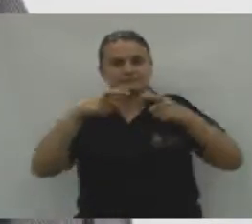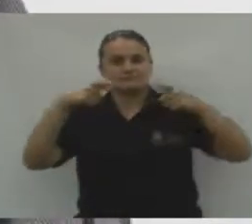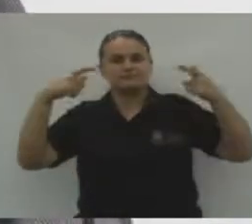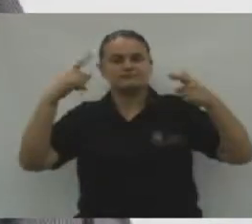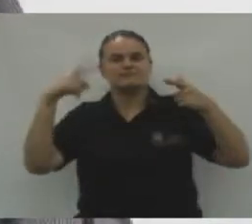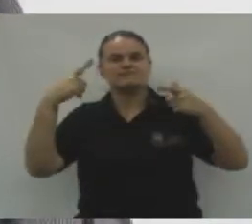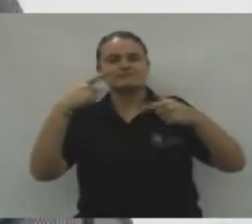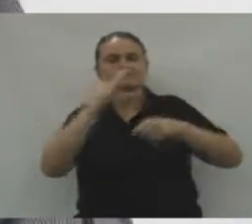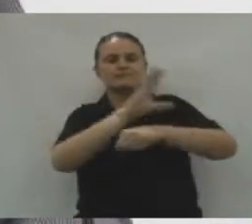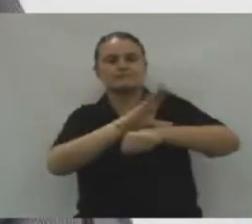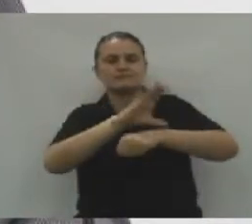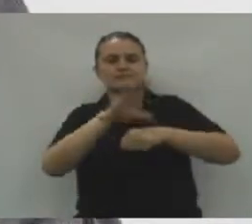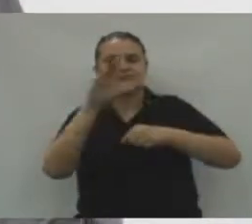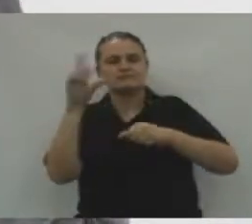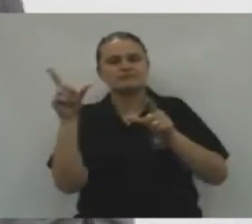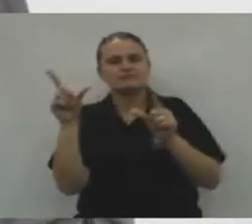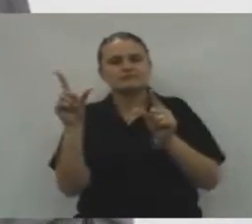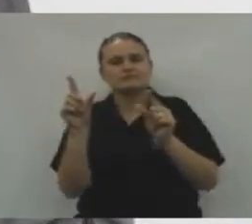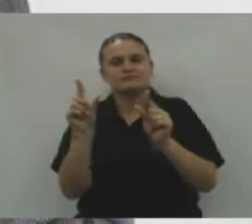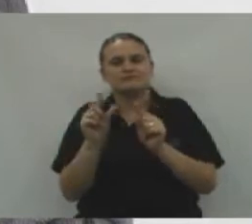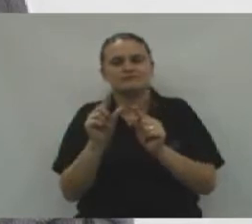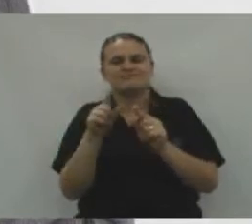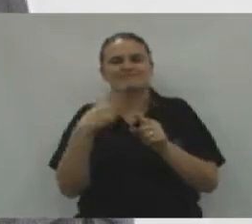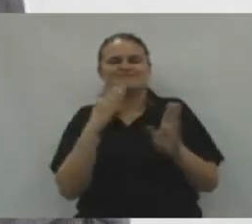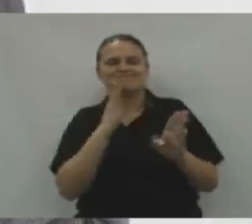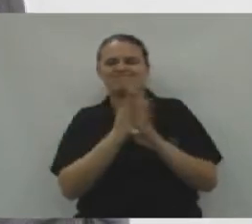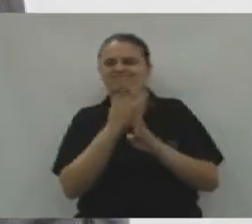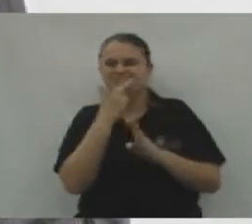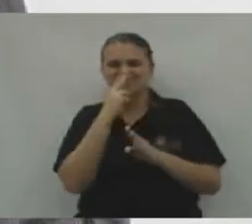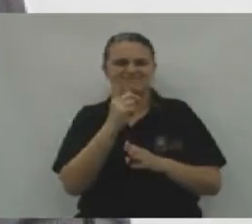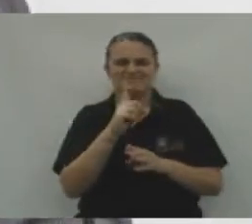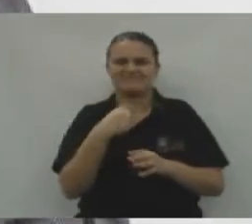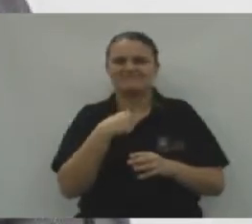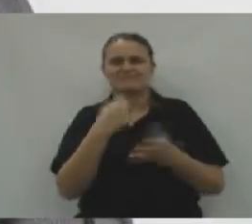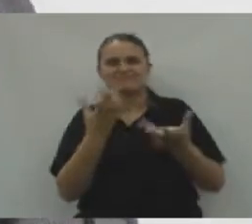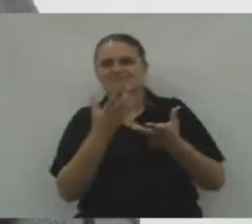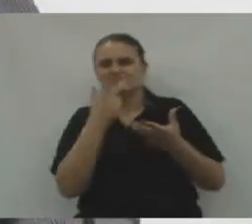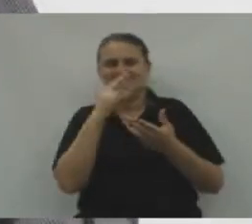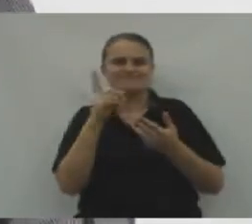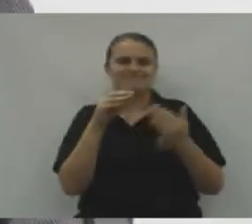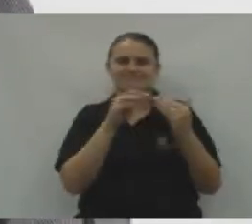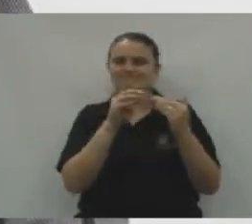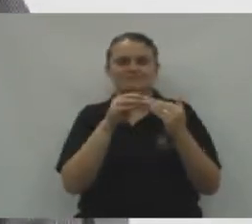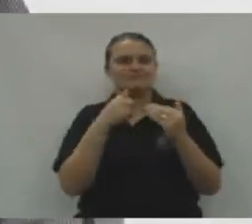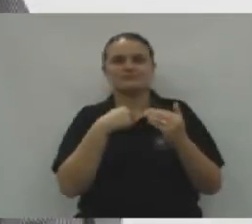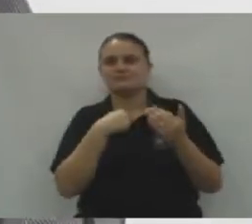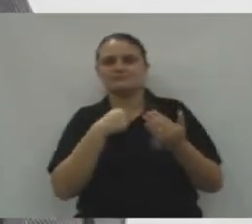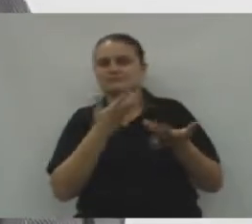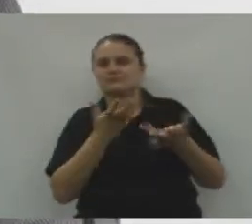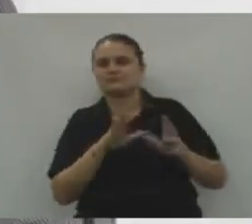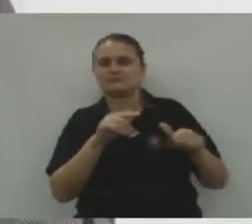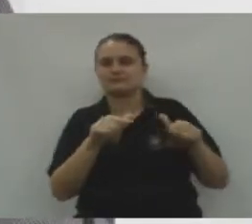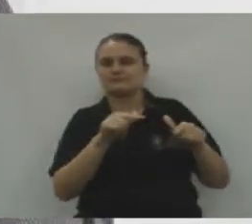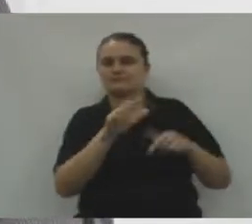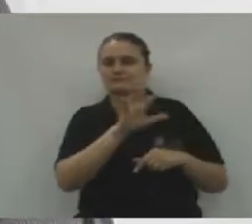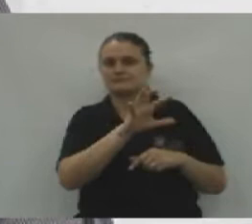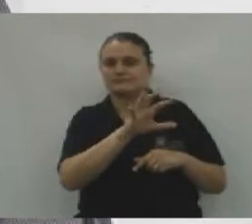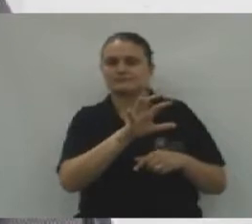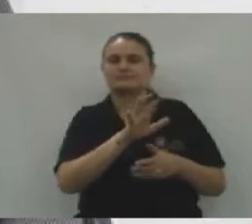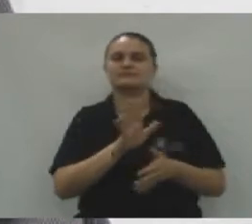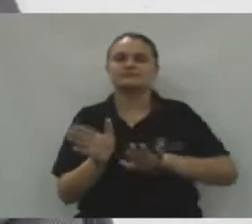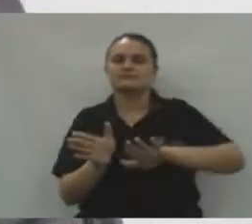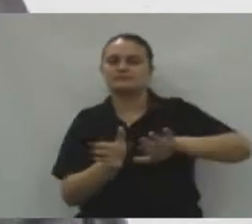produtor acaba descobrindo que não é bem isso aí que ele quer, que não é essa cadeia produtiva de maior importância